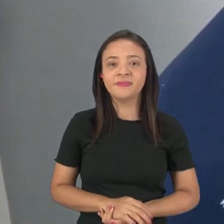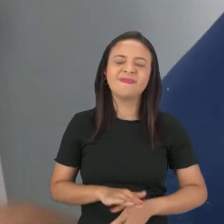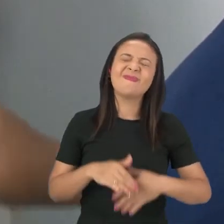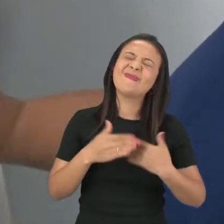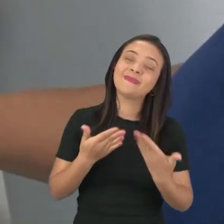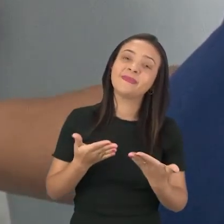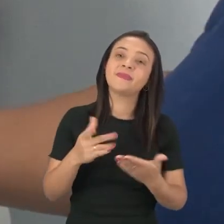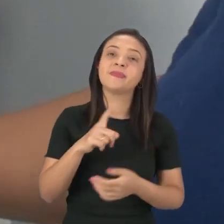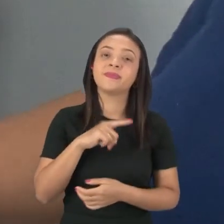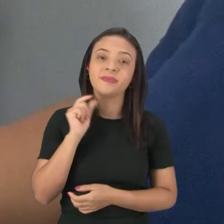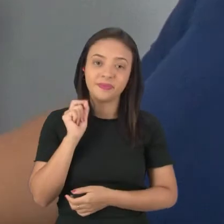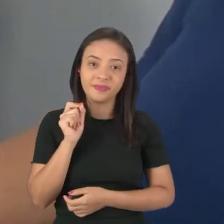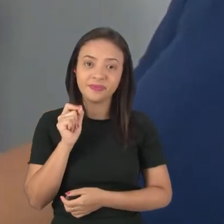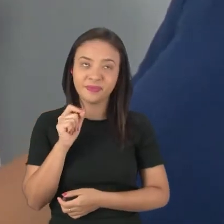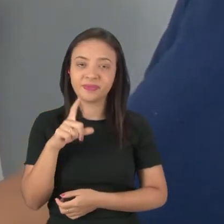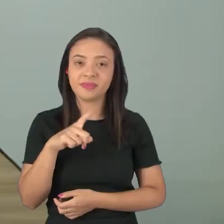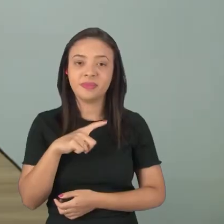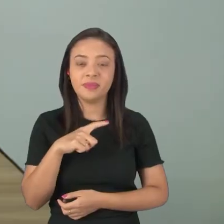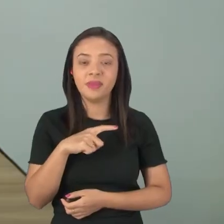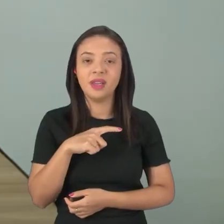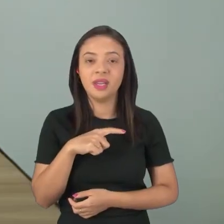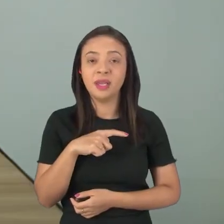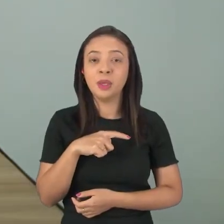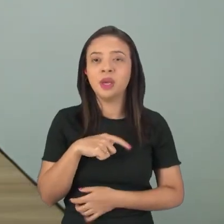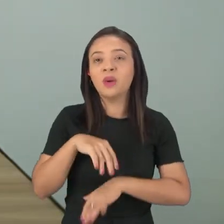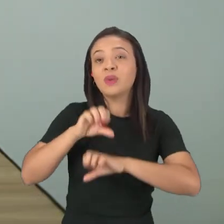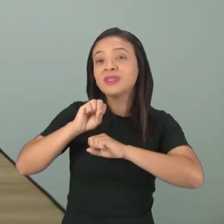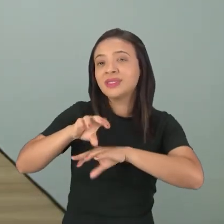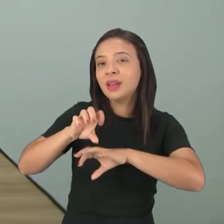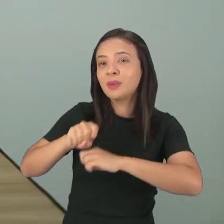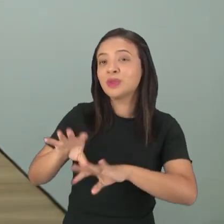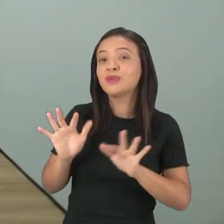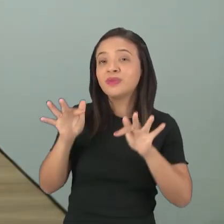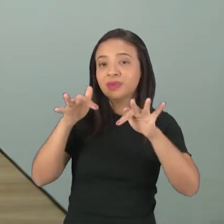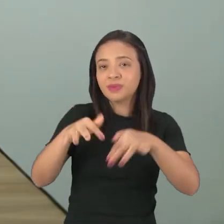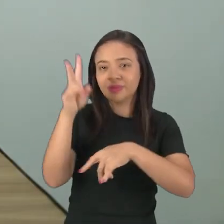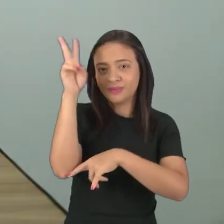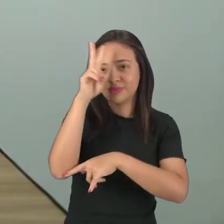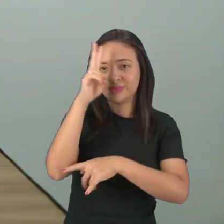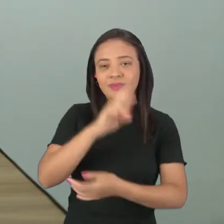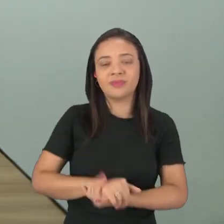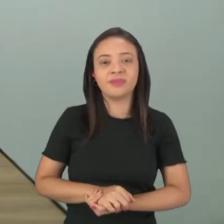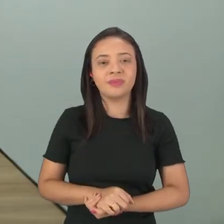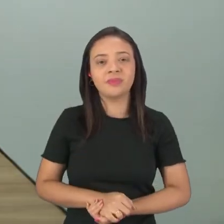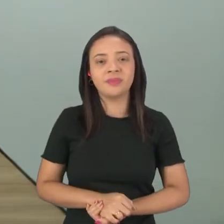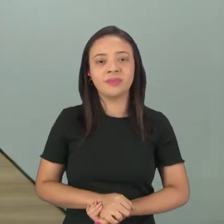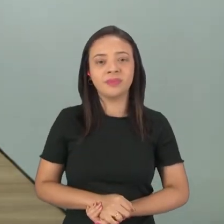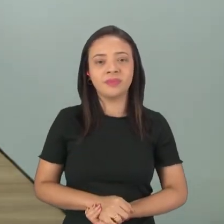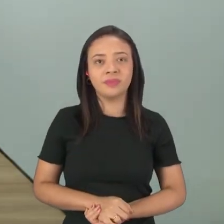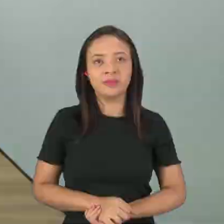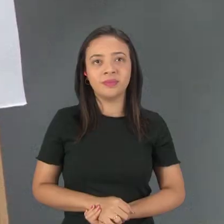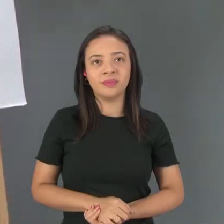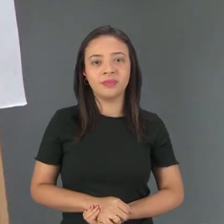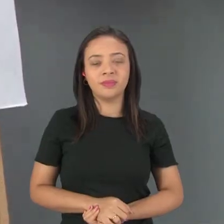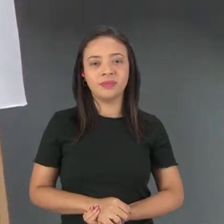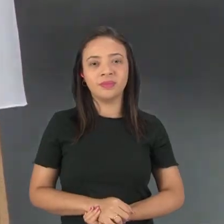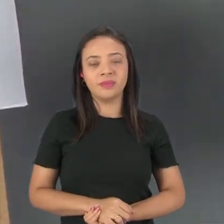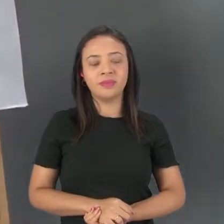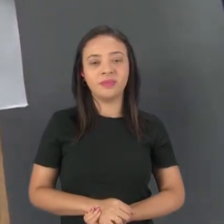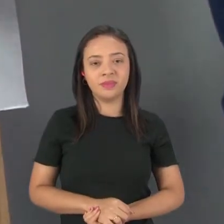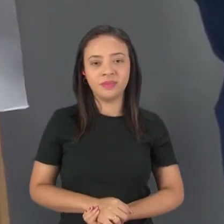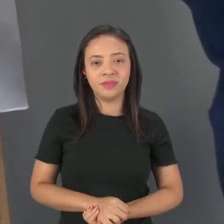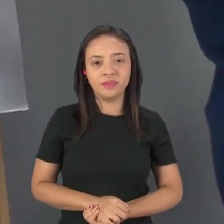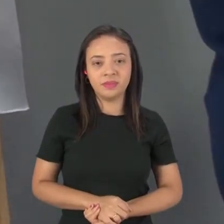e nós temos a moral da história não é certo olha só